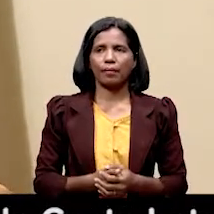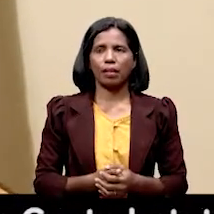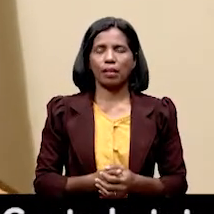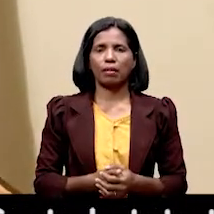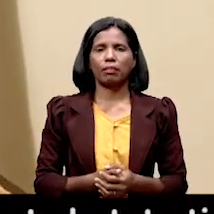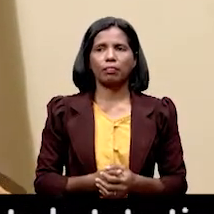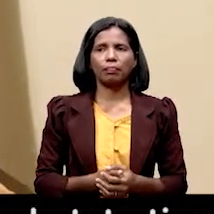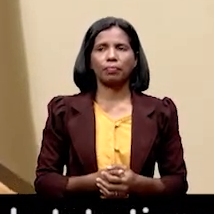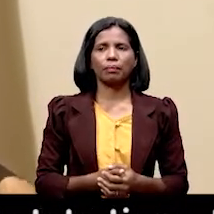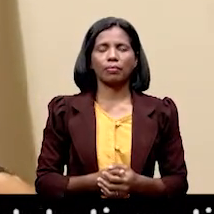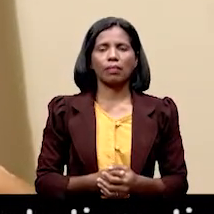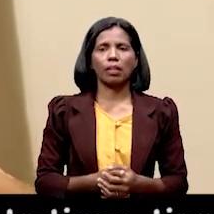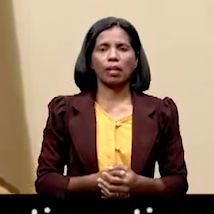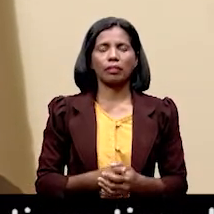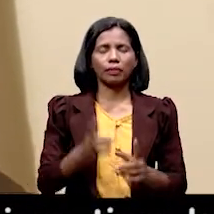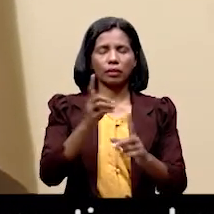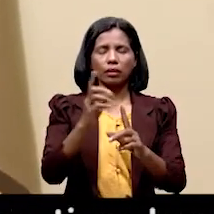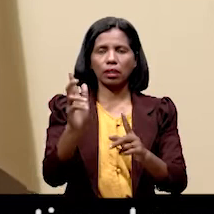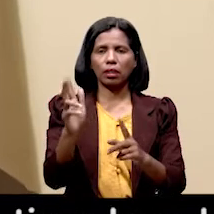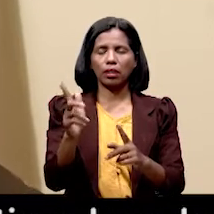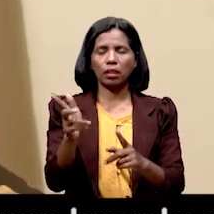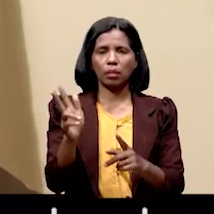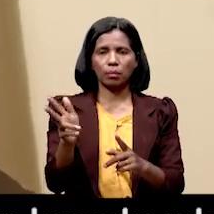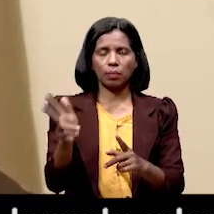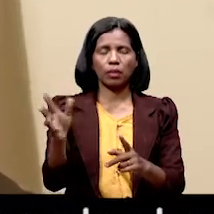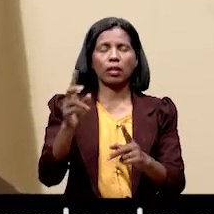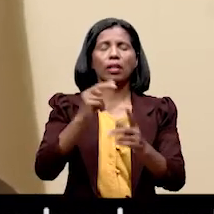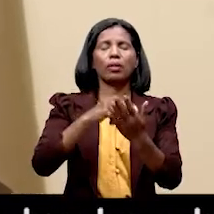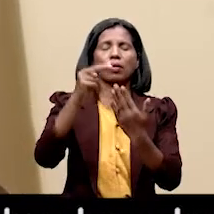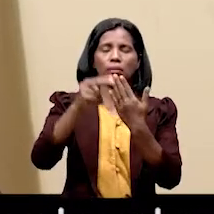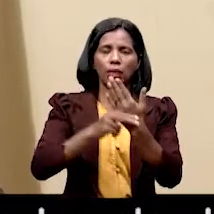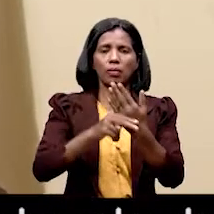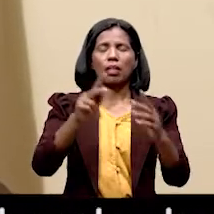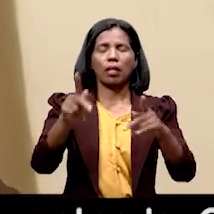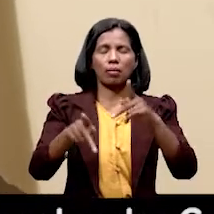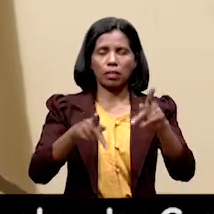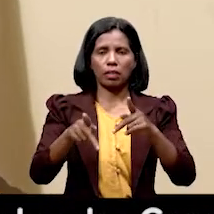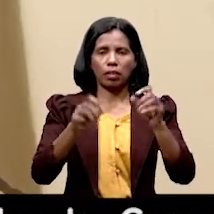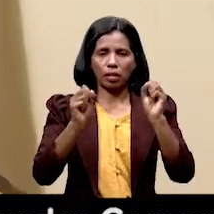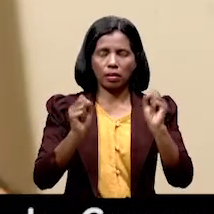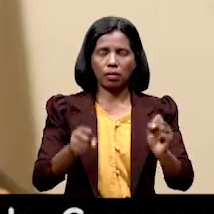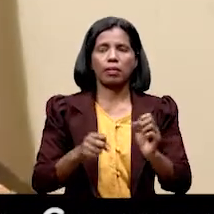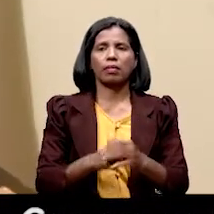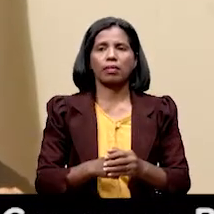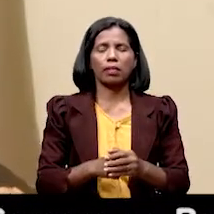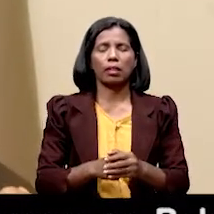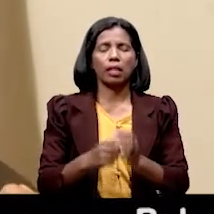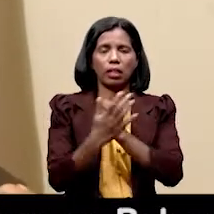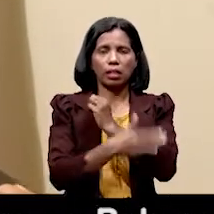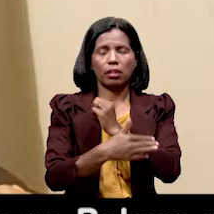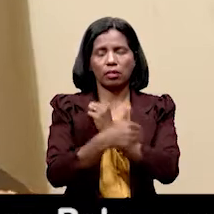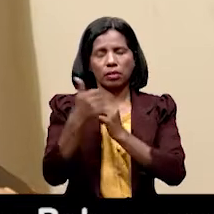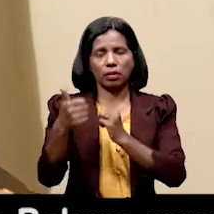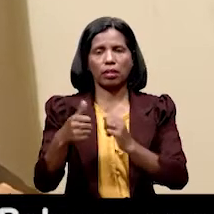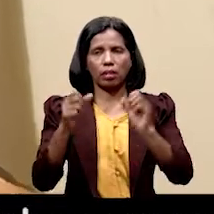dia 30 de novembro eleitores na bema ka recenseado nomos aktualizado iha railiu nene ia